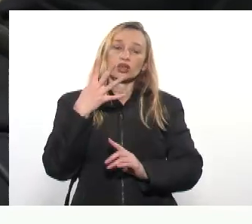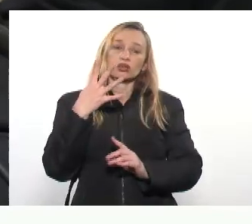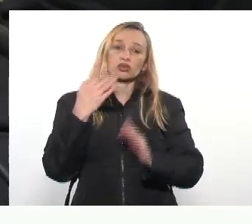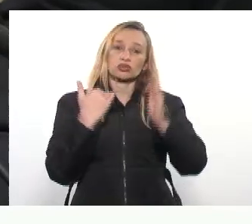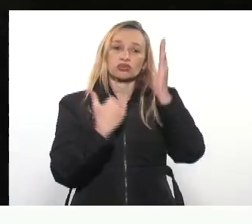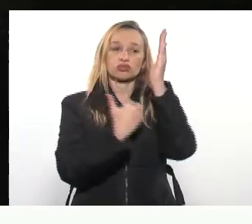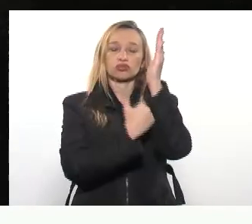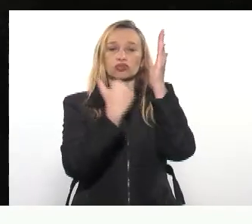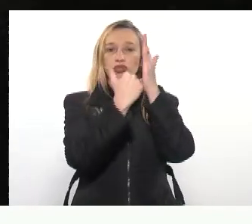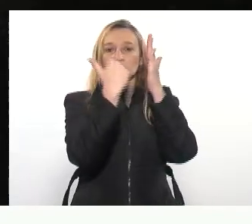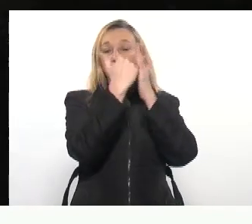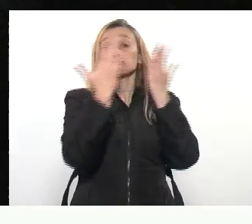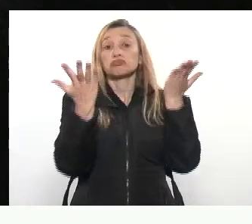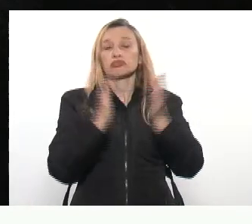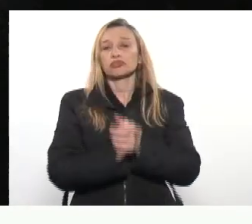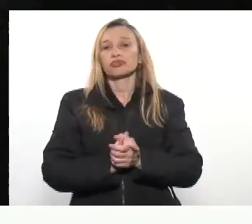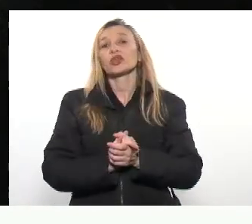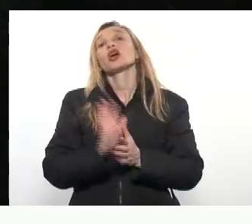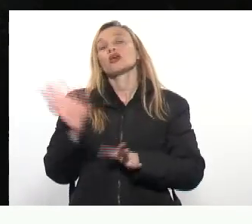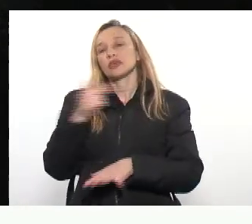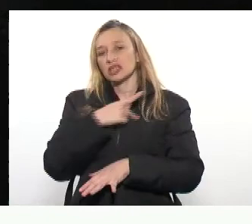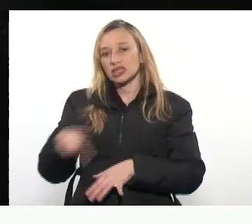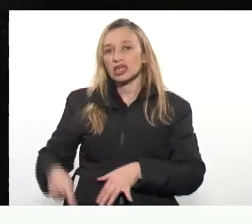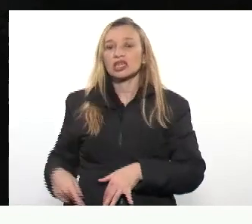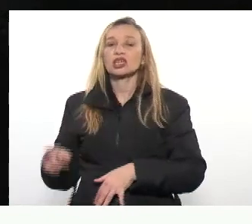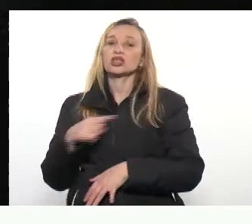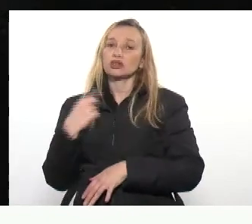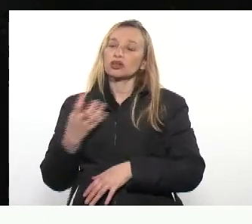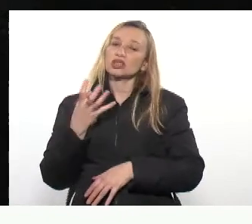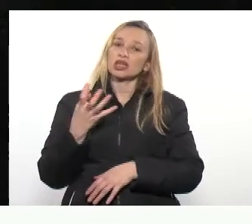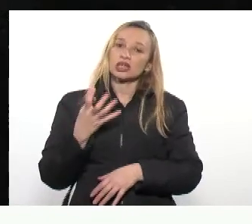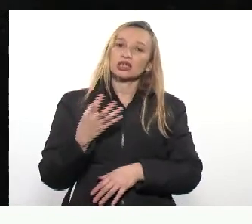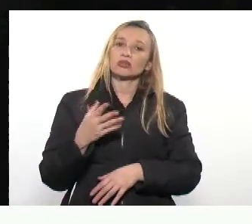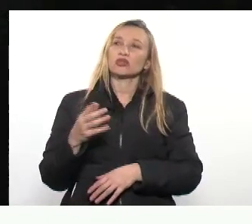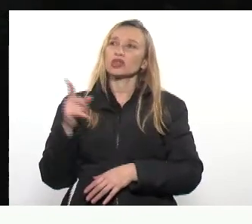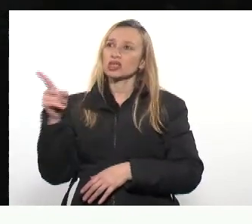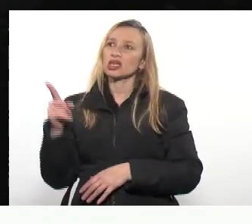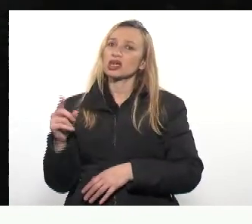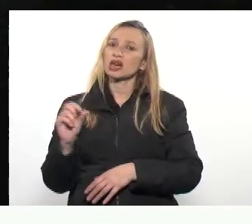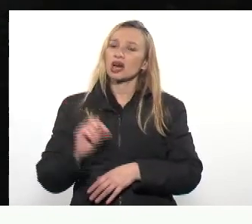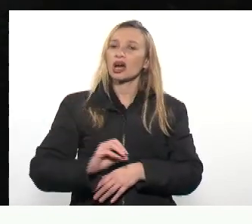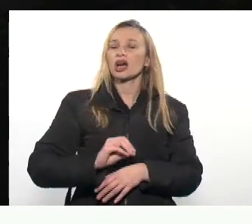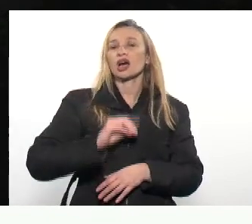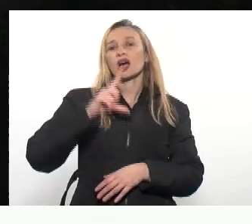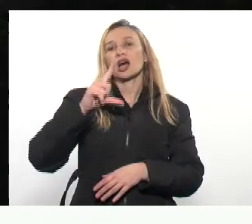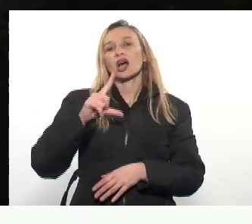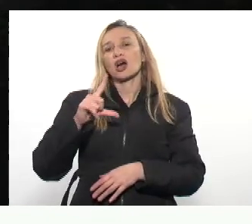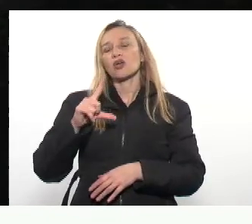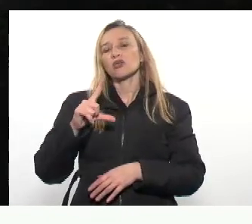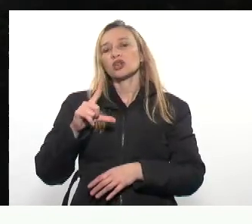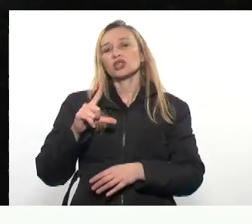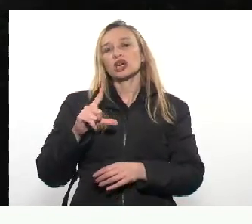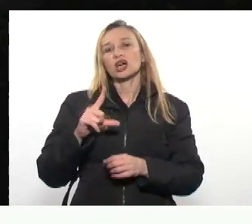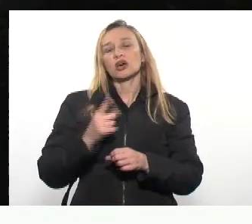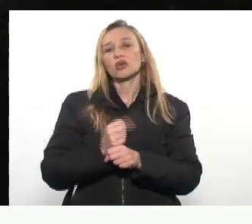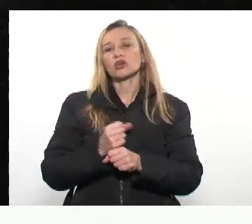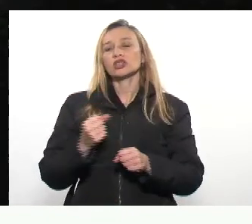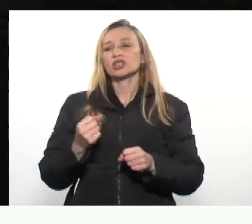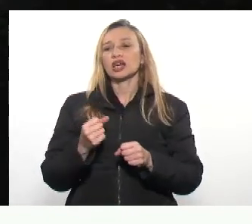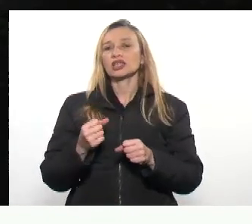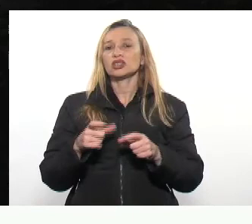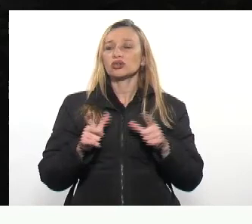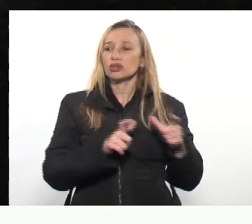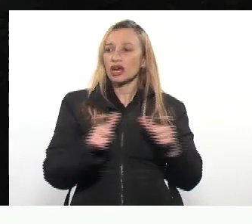É o que essa presidência vem a sugerir, presidente, que você pelo menos aumente a quantidade de faixas e a isenção,